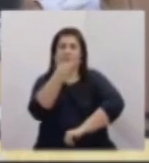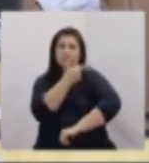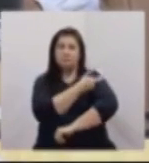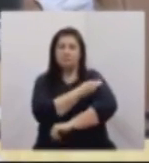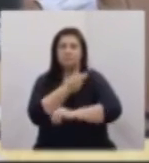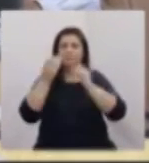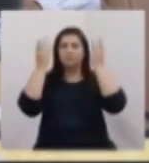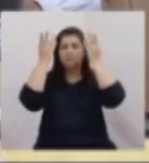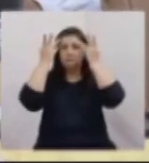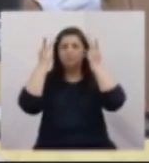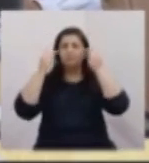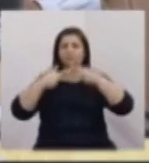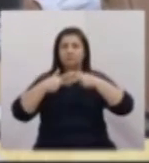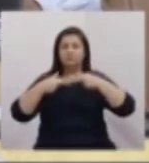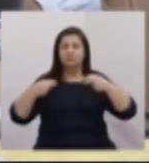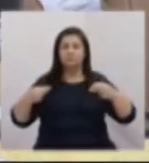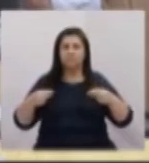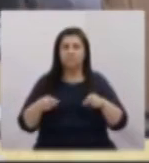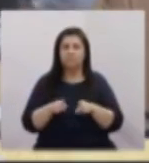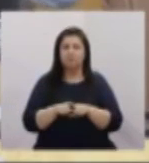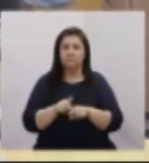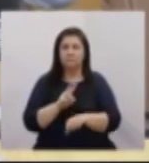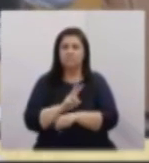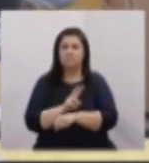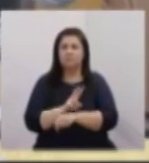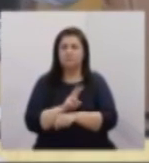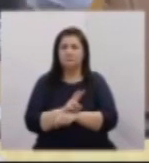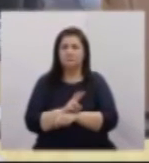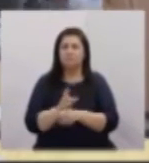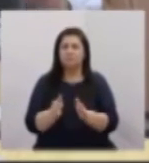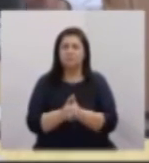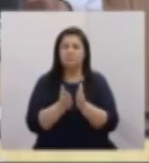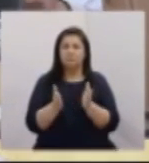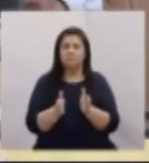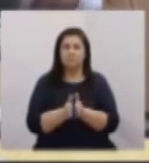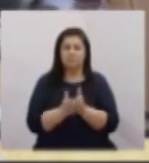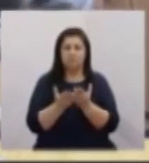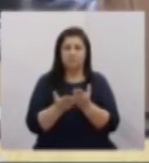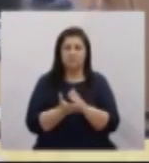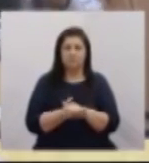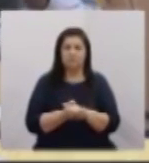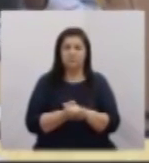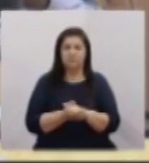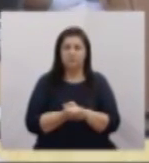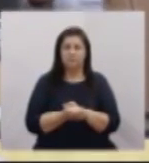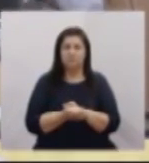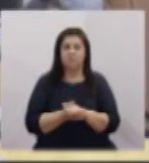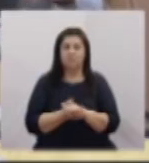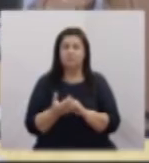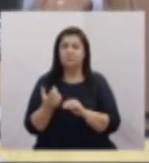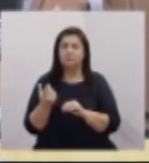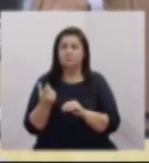animais, de tutores de baixa renda e organizações não governamentais com verba destinada por